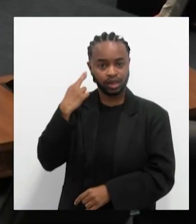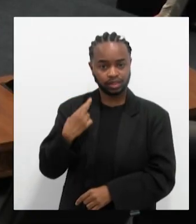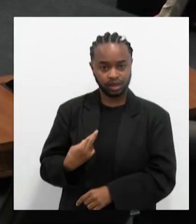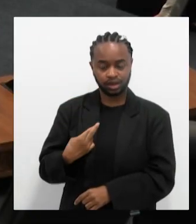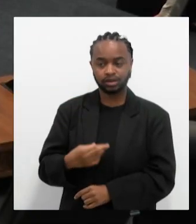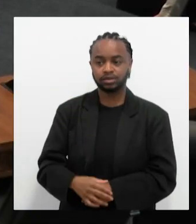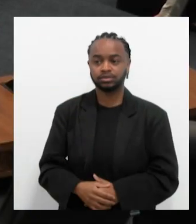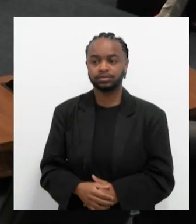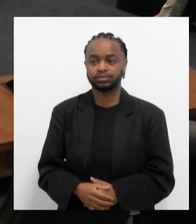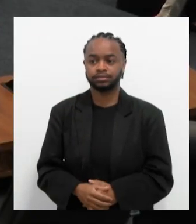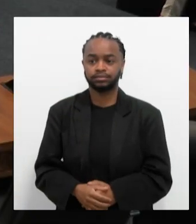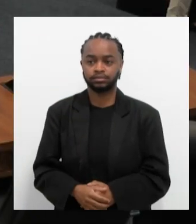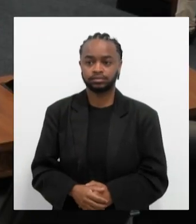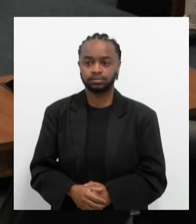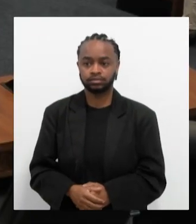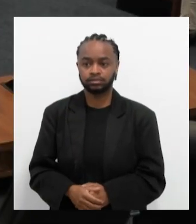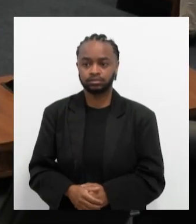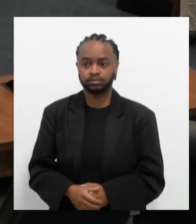Deputada Tia Ju.